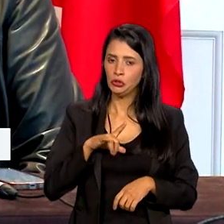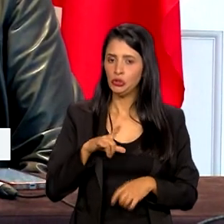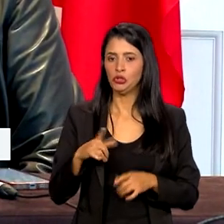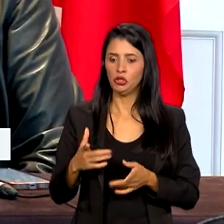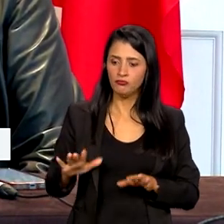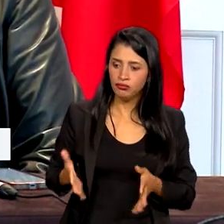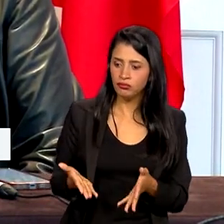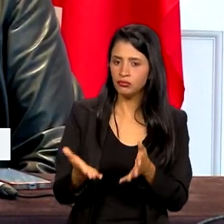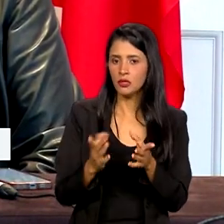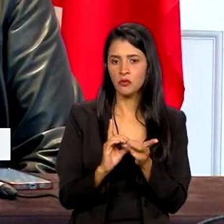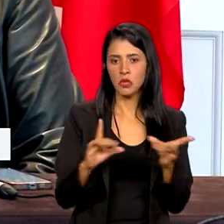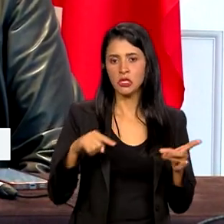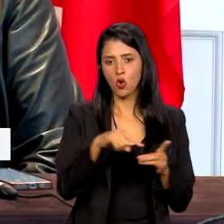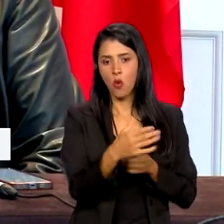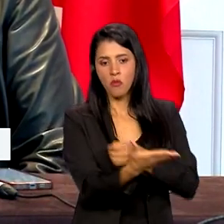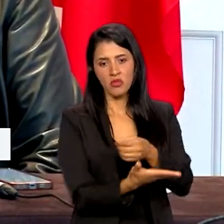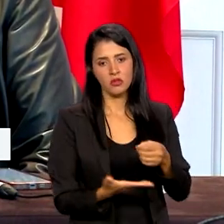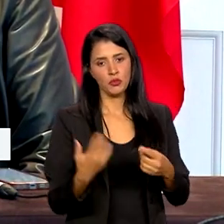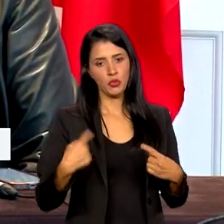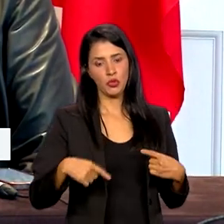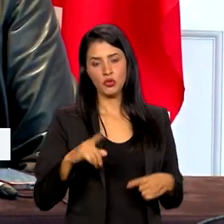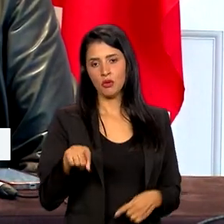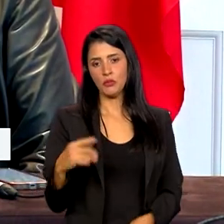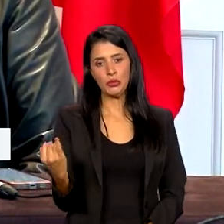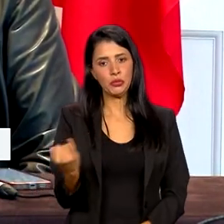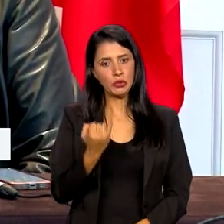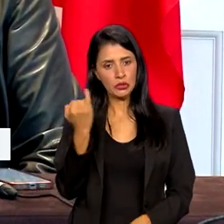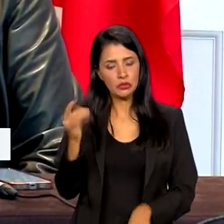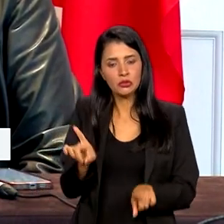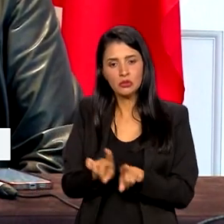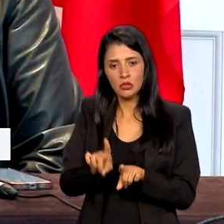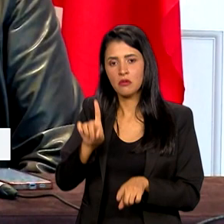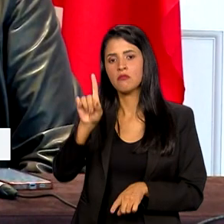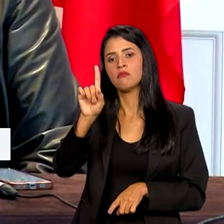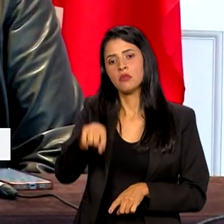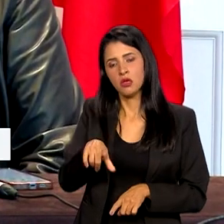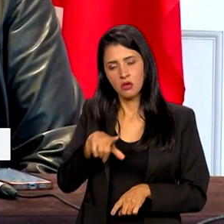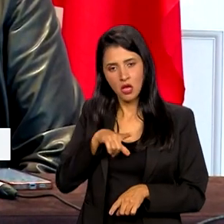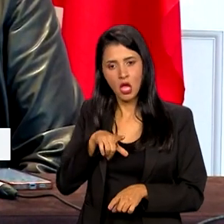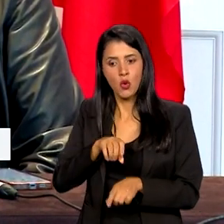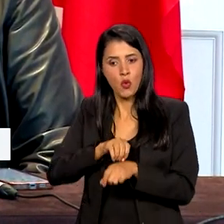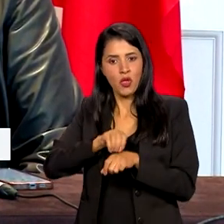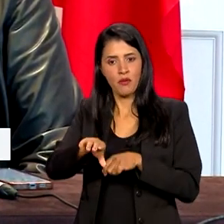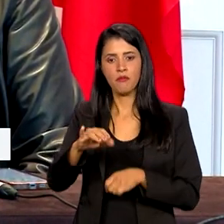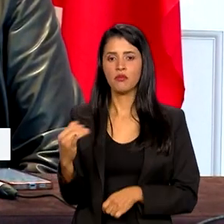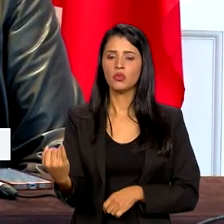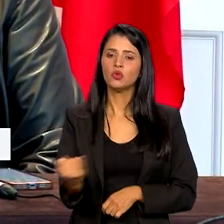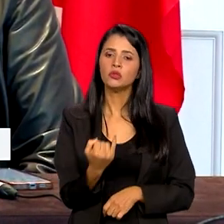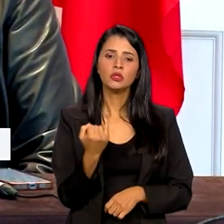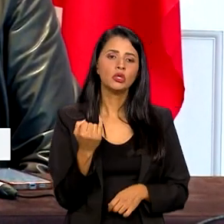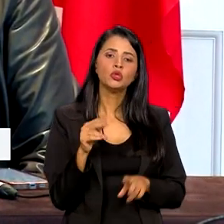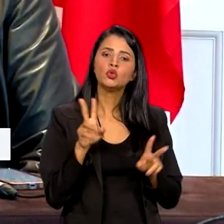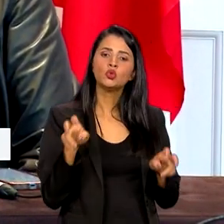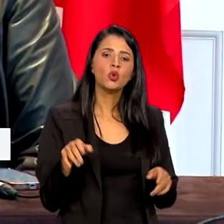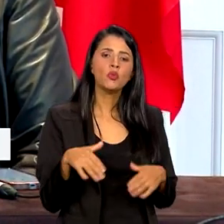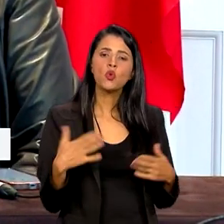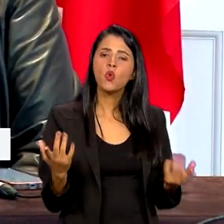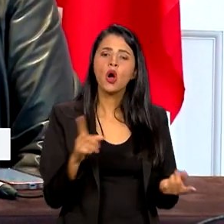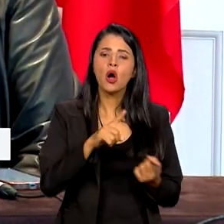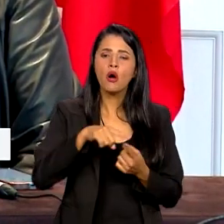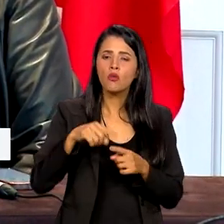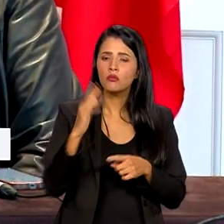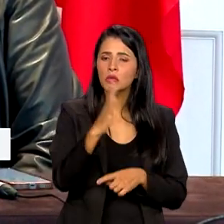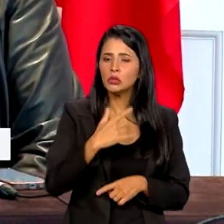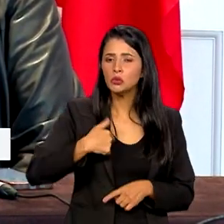democracia como um princípio político fundamental. Também foi um recado muito importante sobre que tipo de país